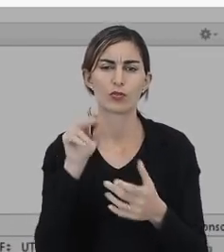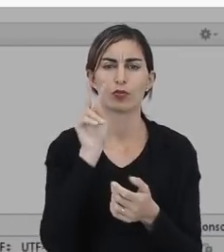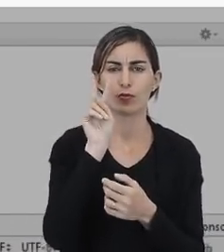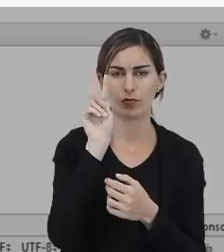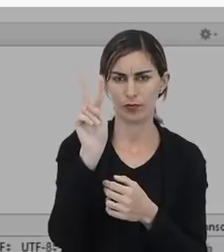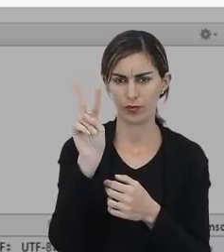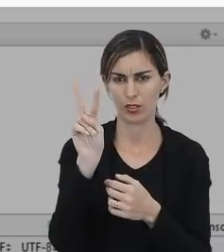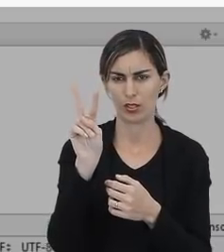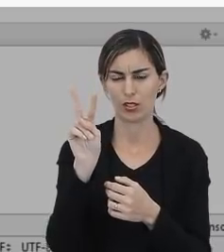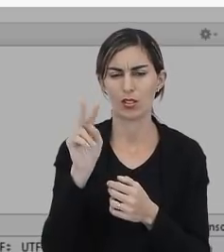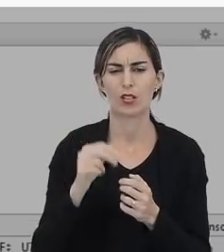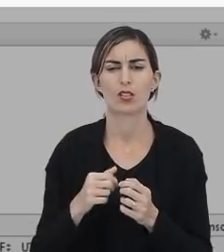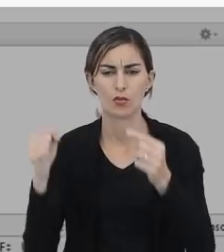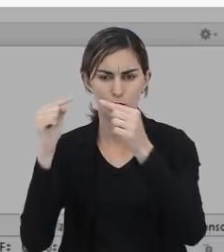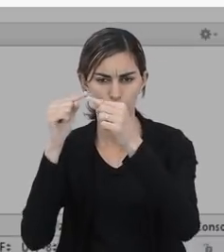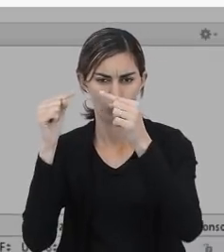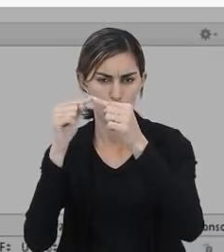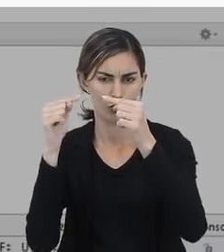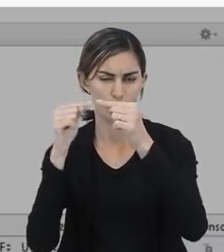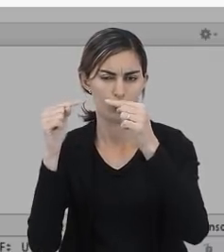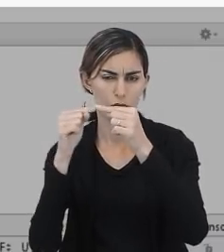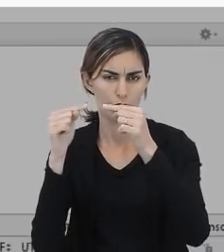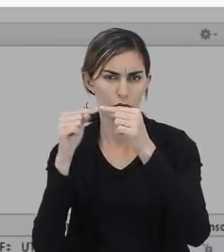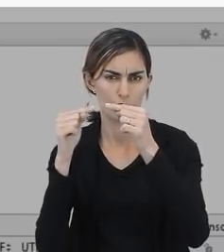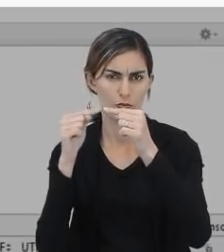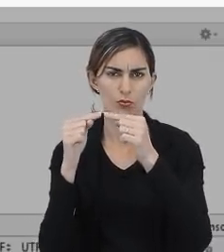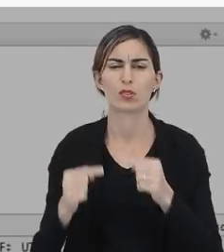de v concatenado com